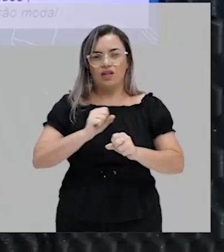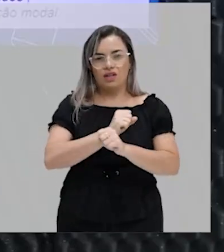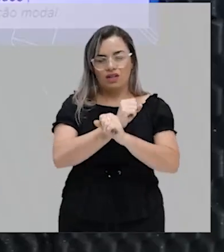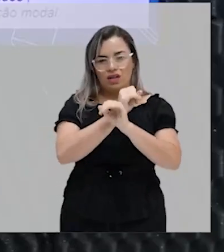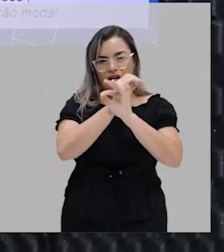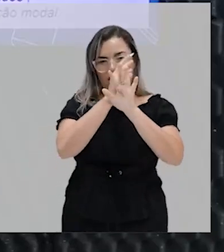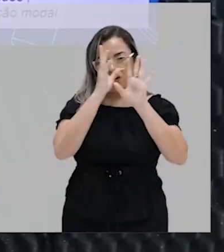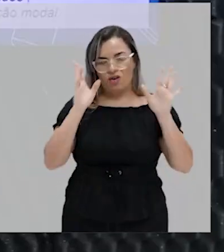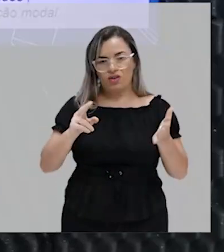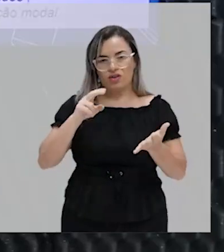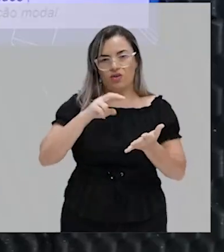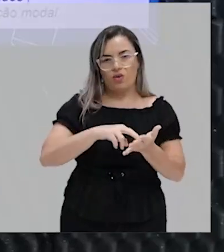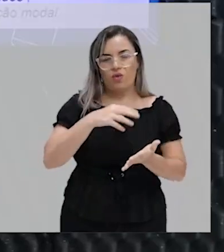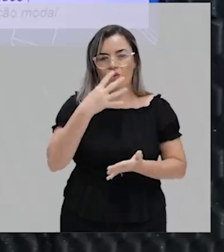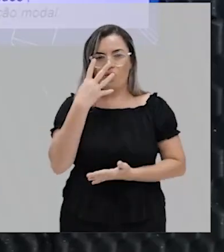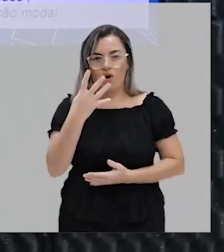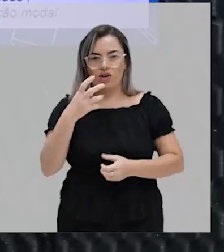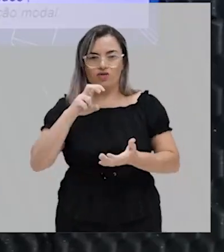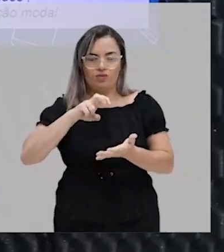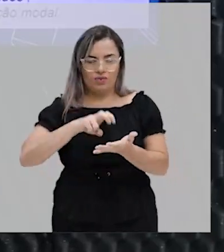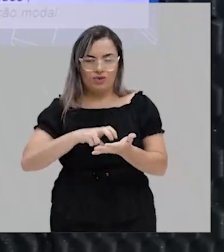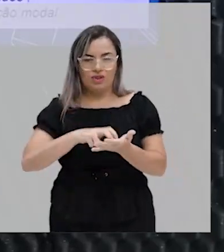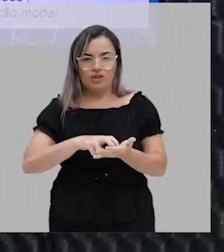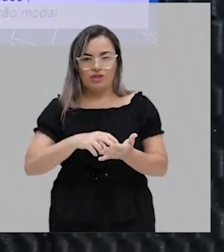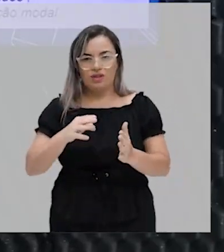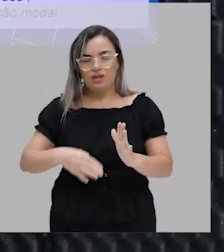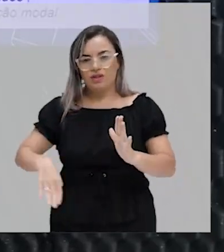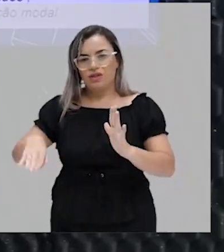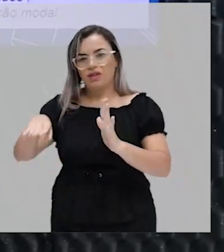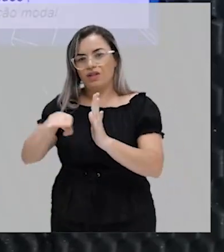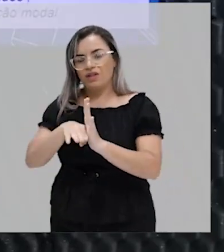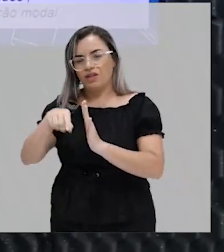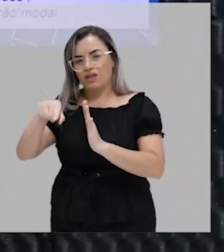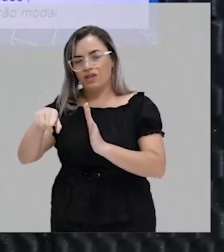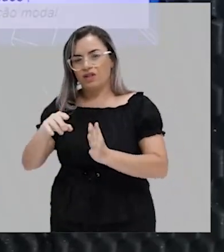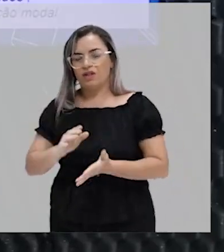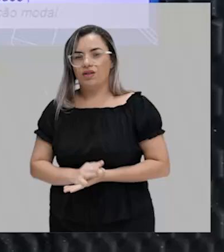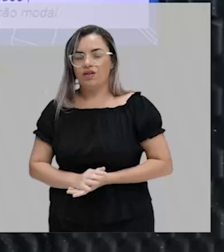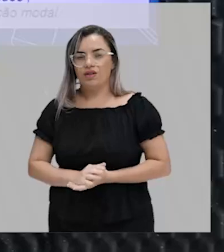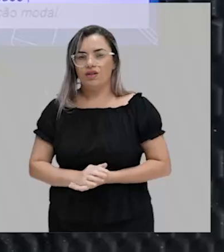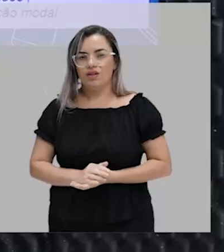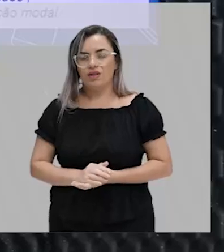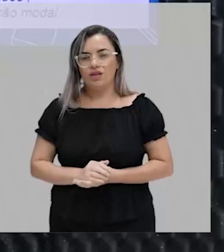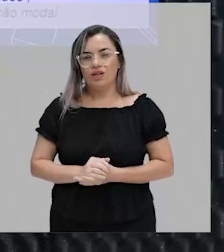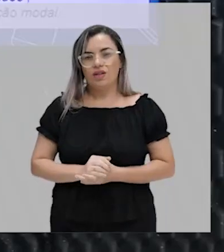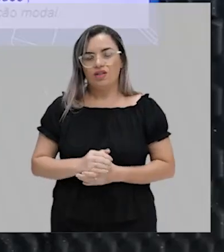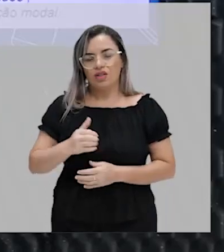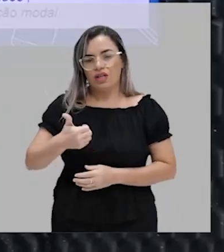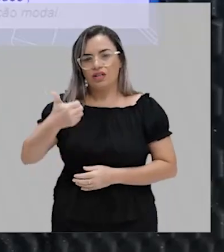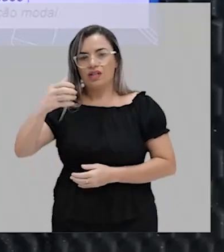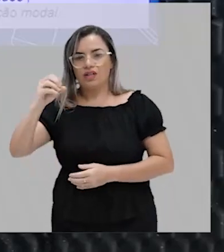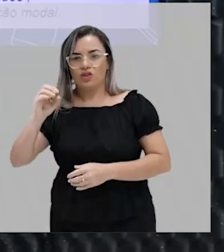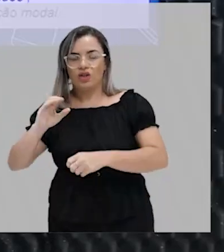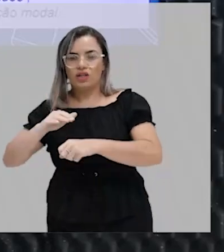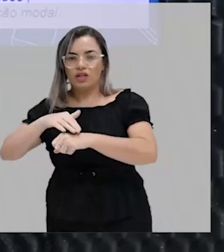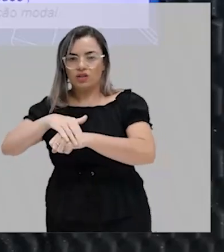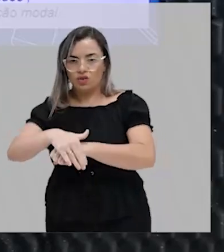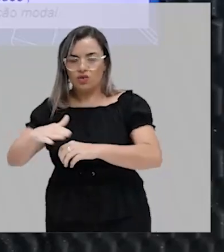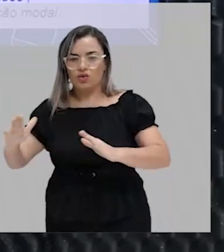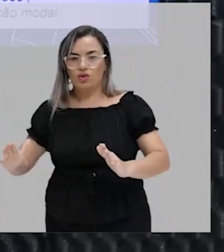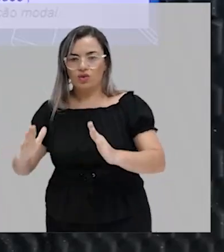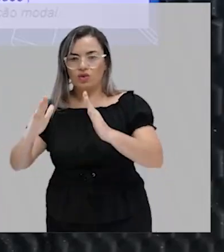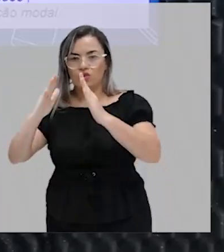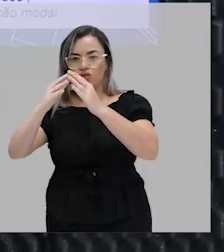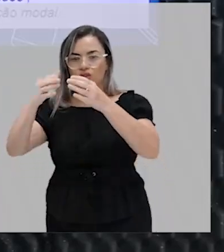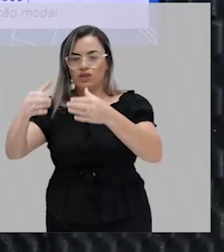trabalho, para sair 6 horas da noite do trabalho, para pegar o transporte de volta, para chegar 10 horas da noite em casa. Ele não vive, né? Ele